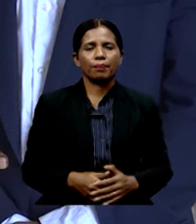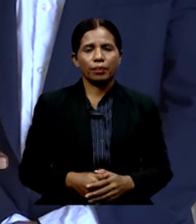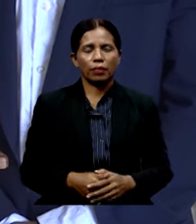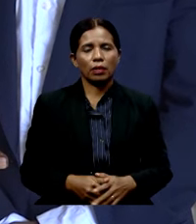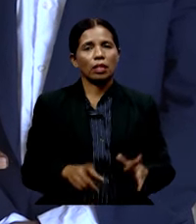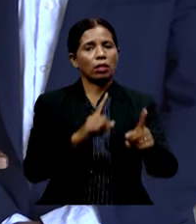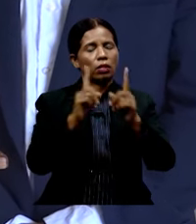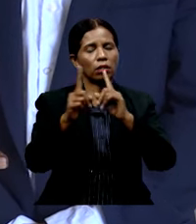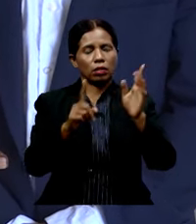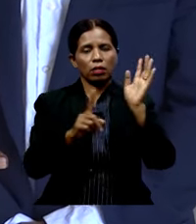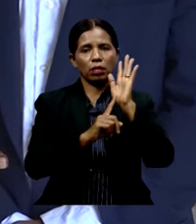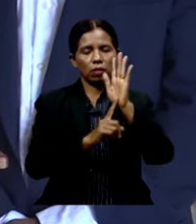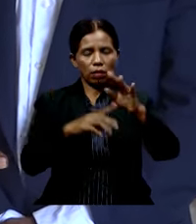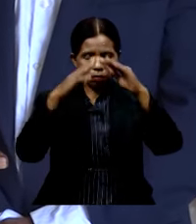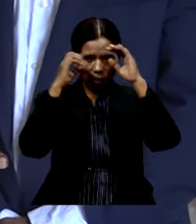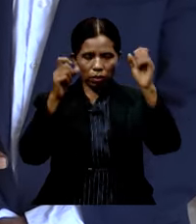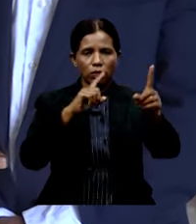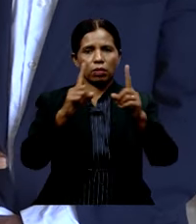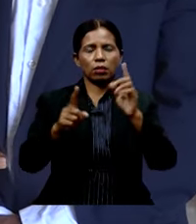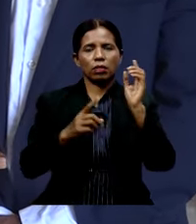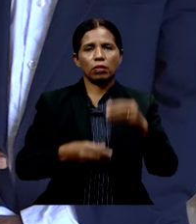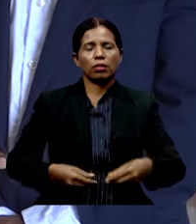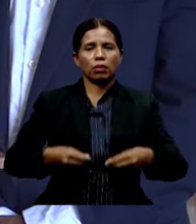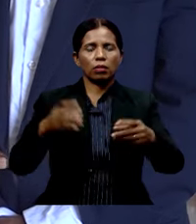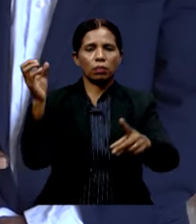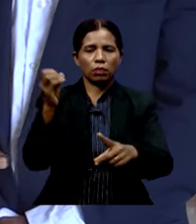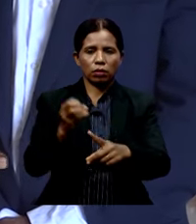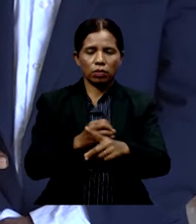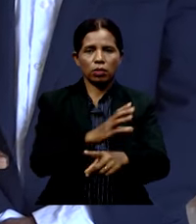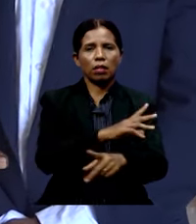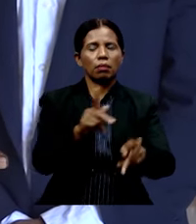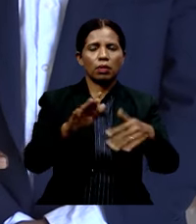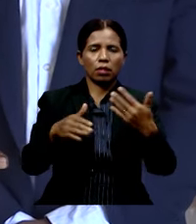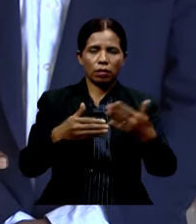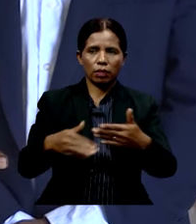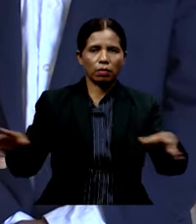Talk Show nebe presidente da República coalia se fomos oportunidade para a audiência nebe